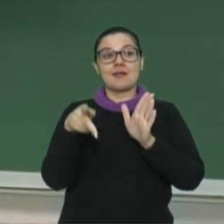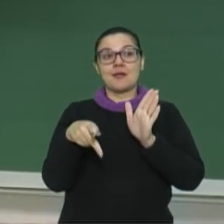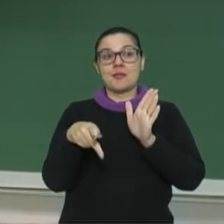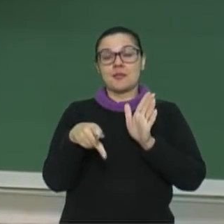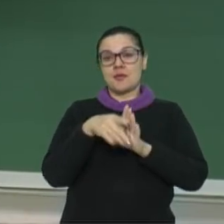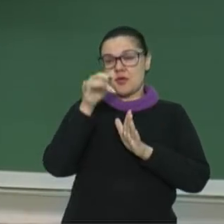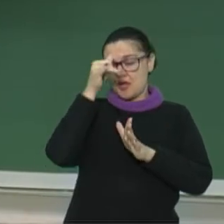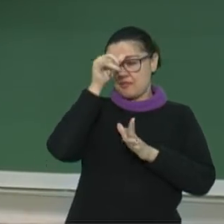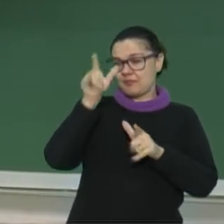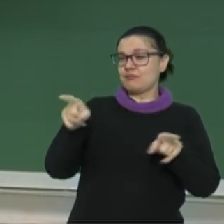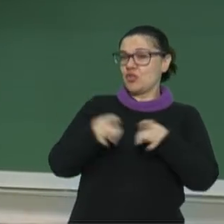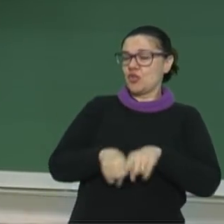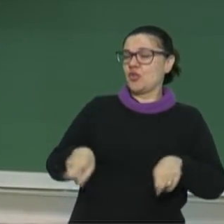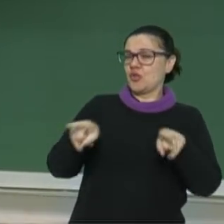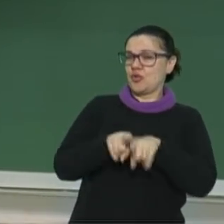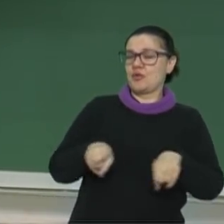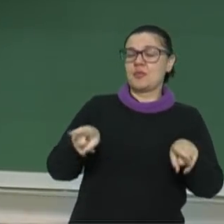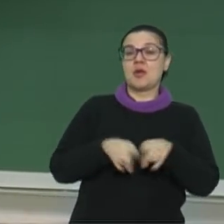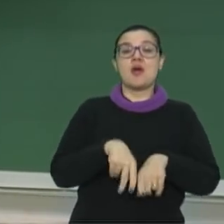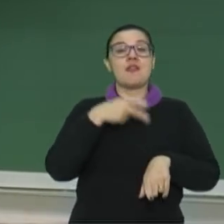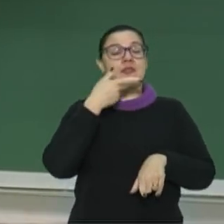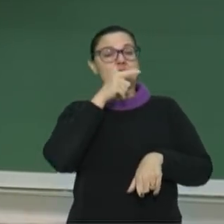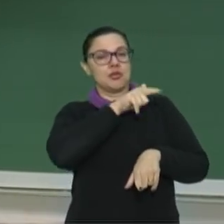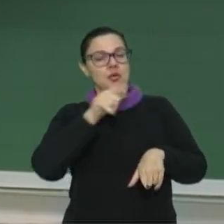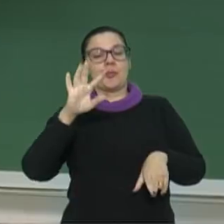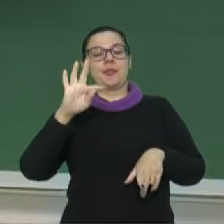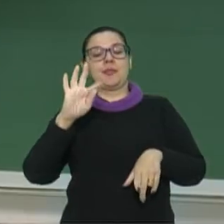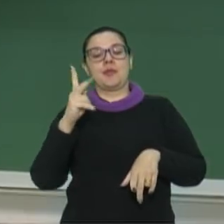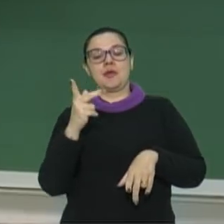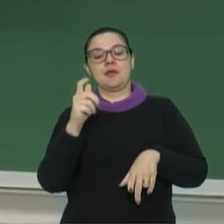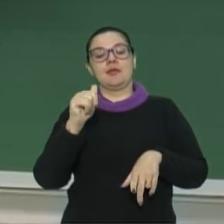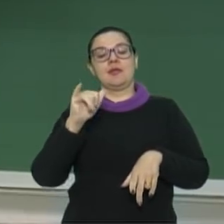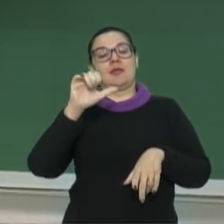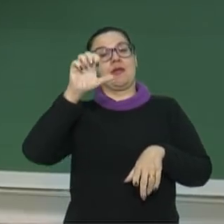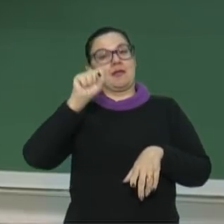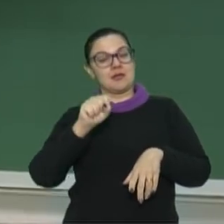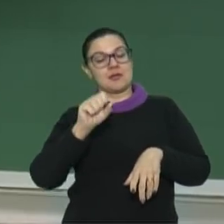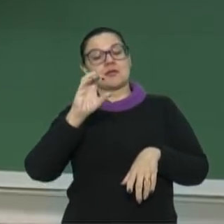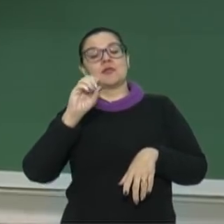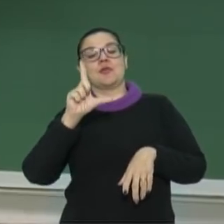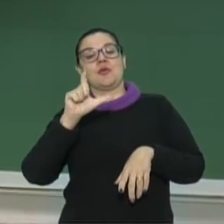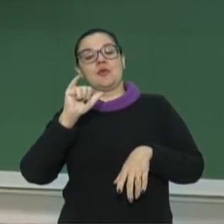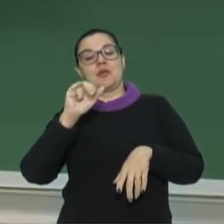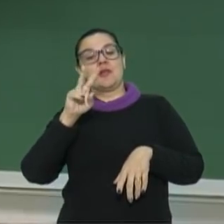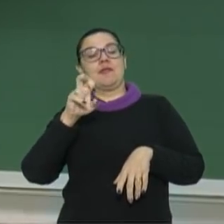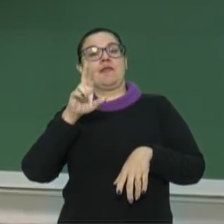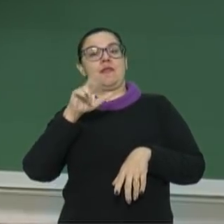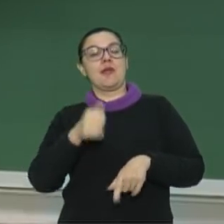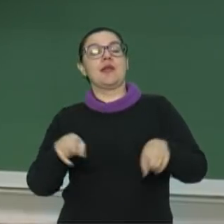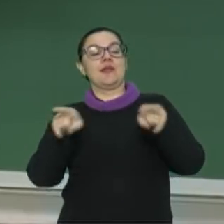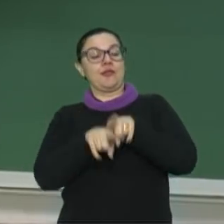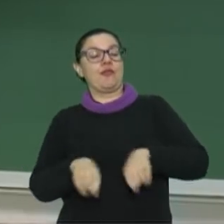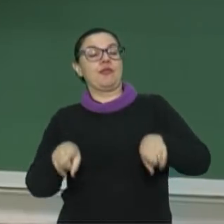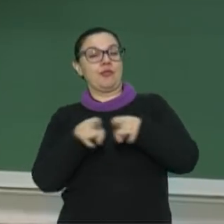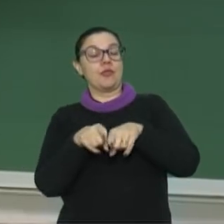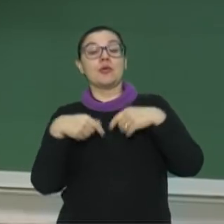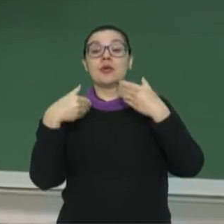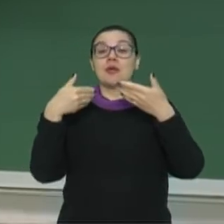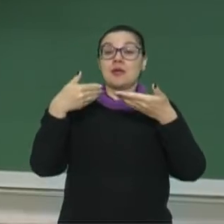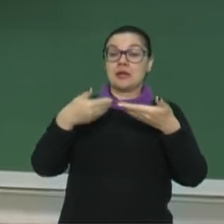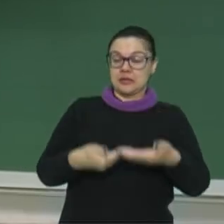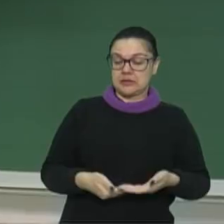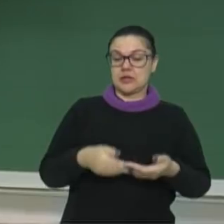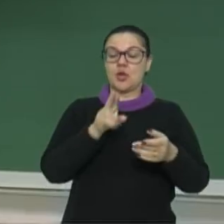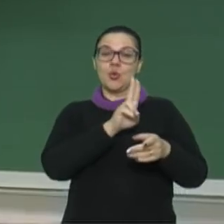é evitar repetição. Então, para não usar de novo Thaís Oliveira, né? Ele faz o quê? Ou Ilíada Alves, ele